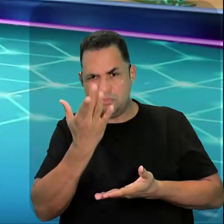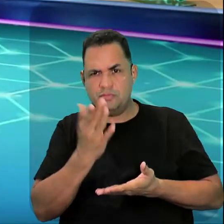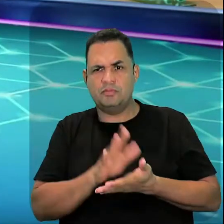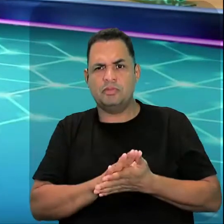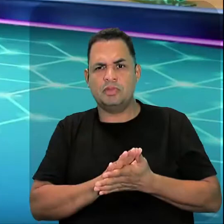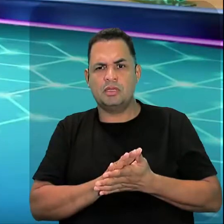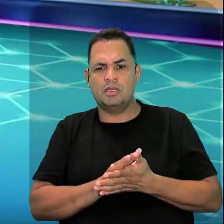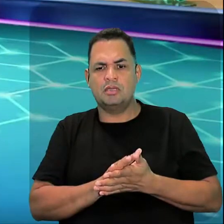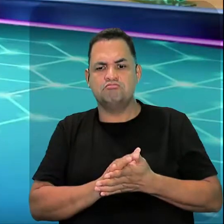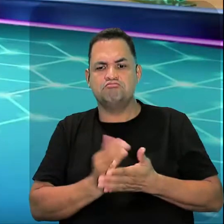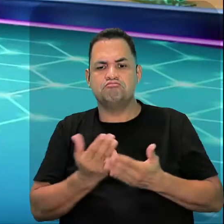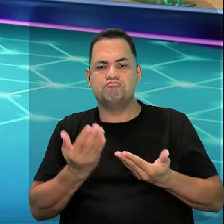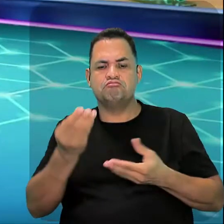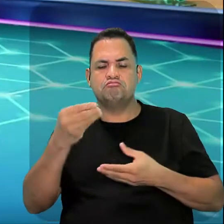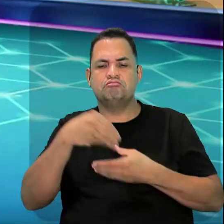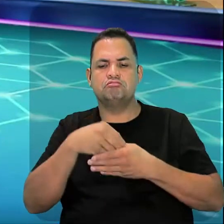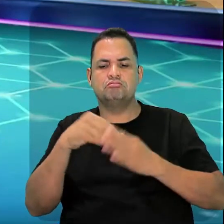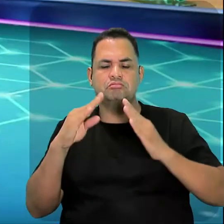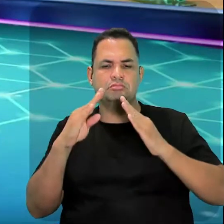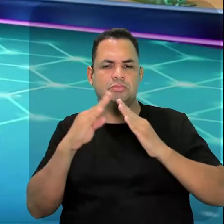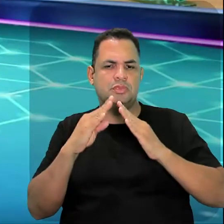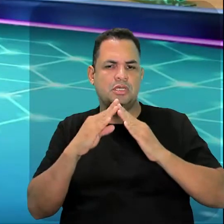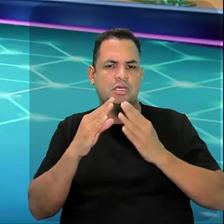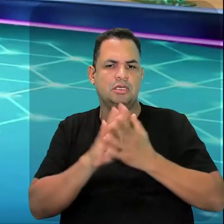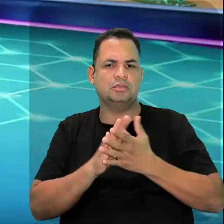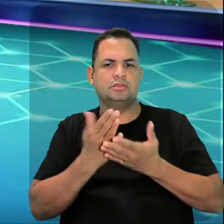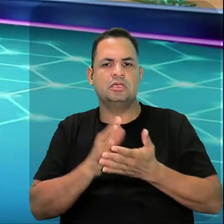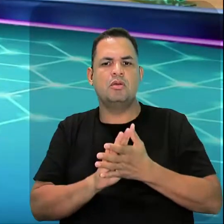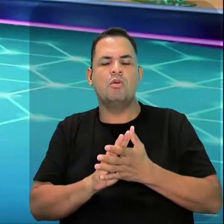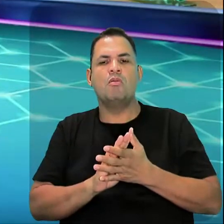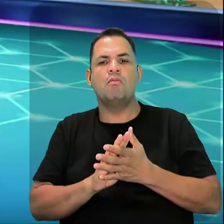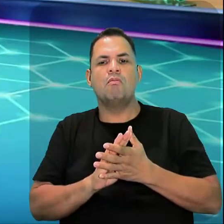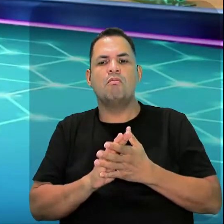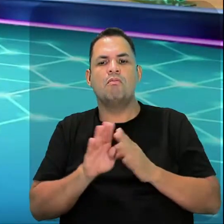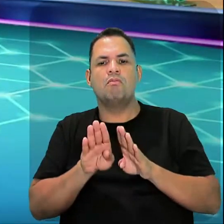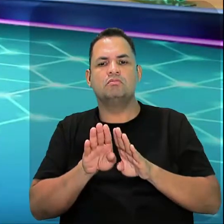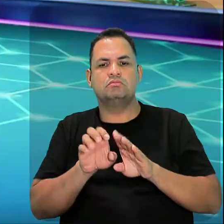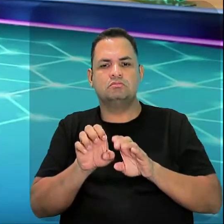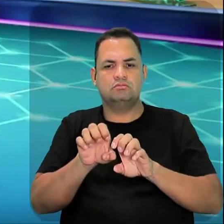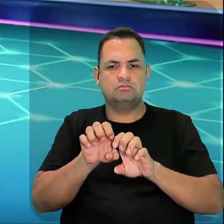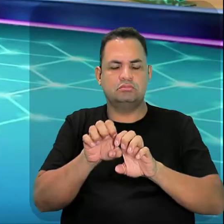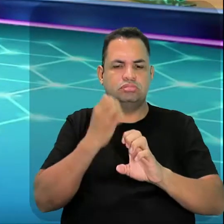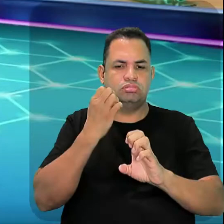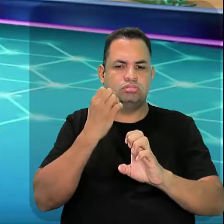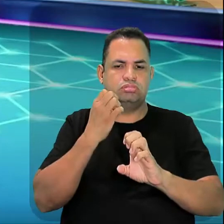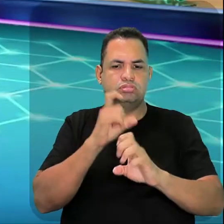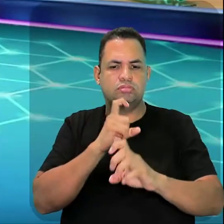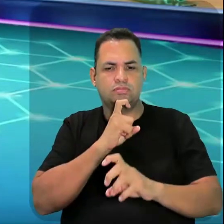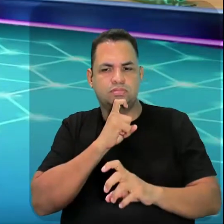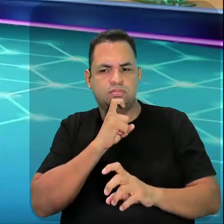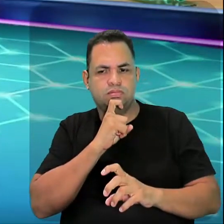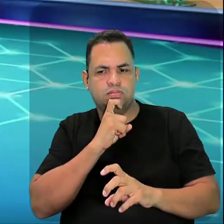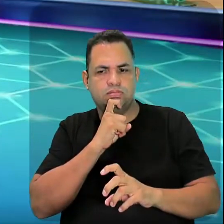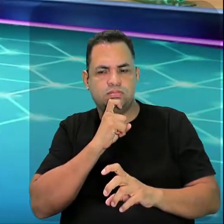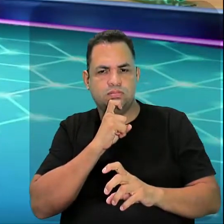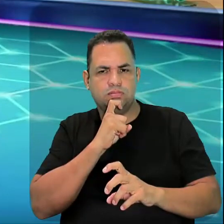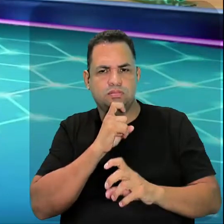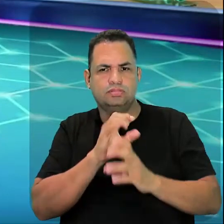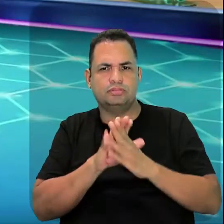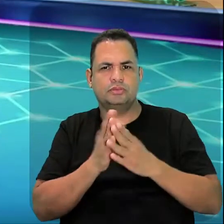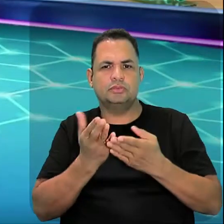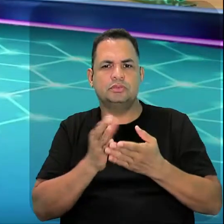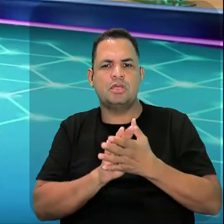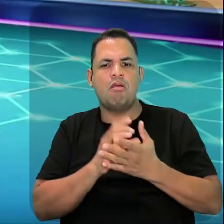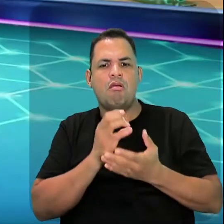meio doméstico e uma delas é o micro-ondas, né? O micro-ondas ele aquece as substâncias,